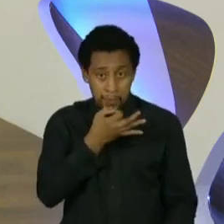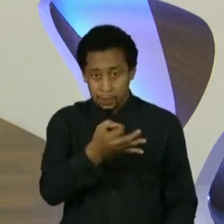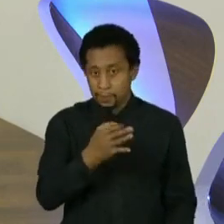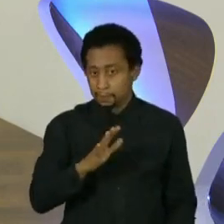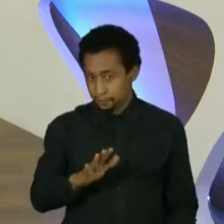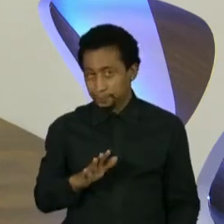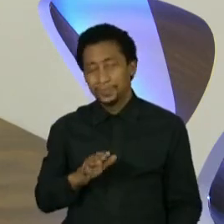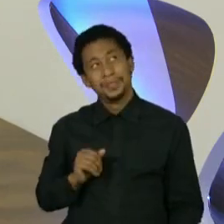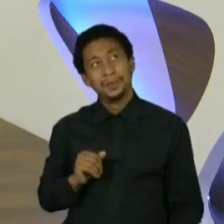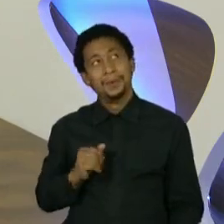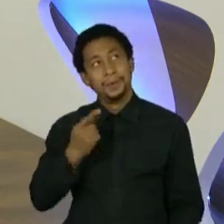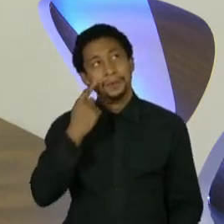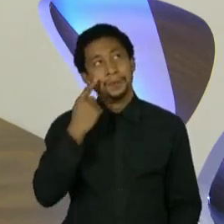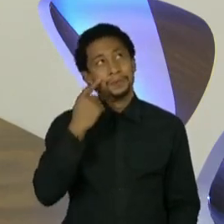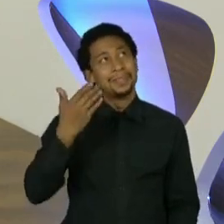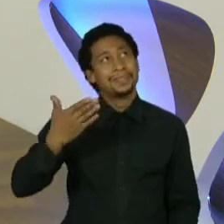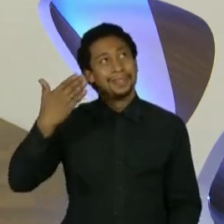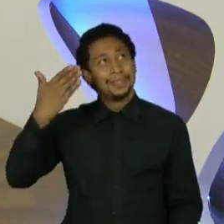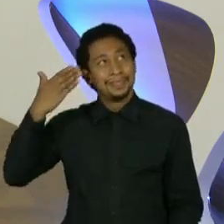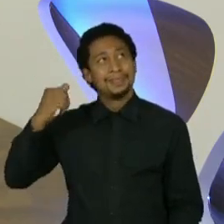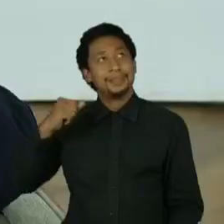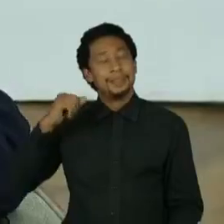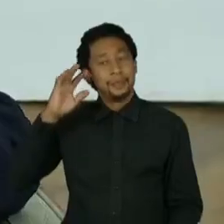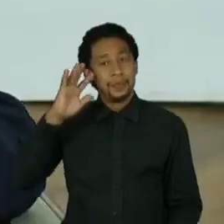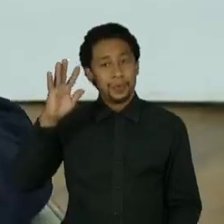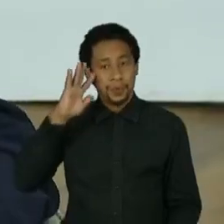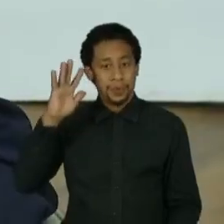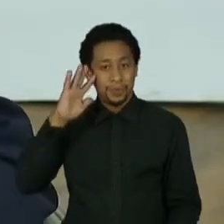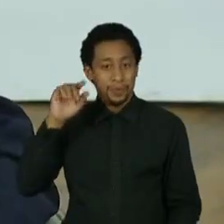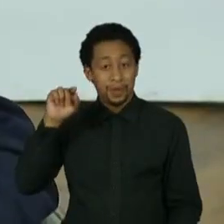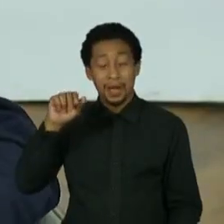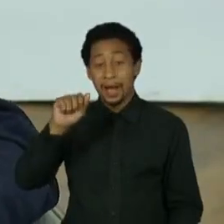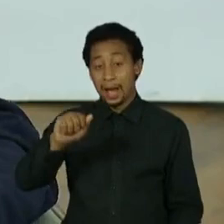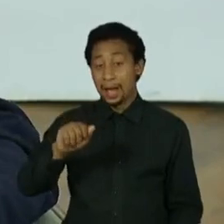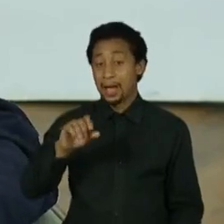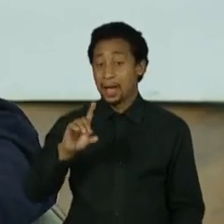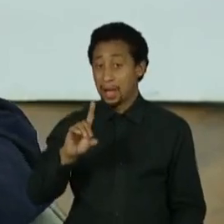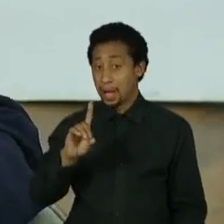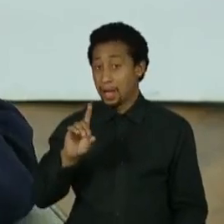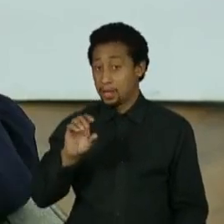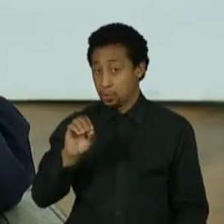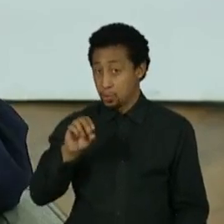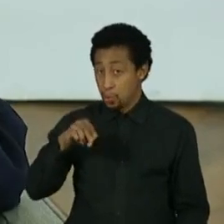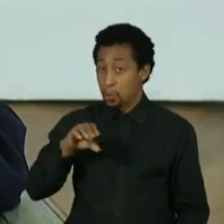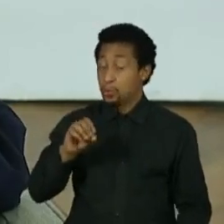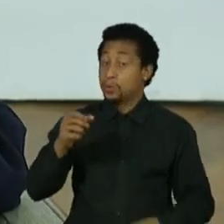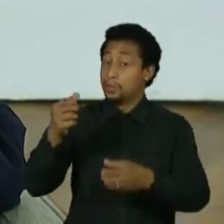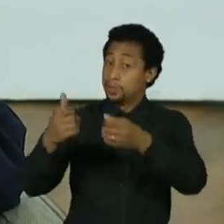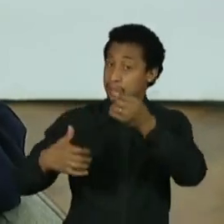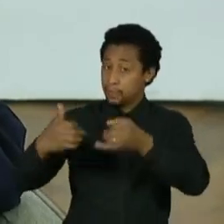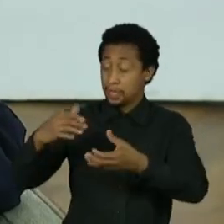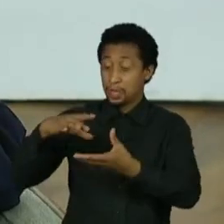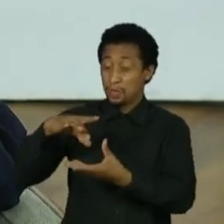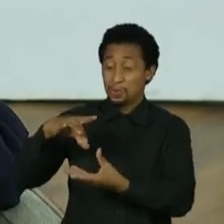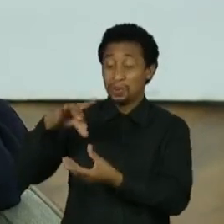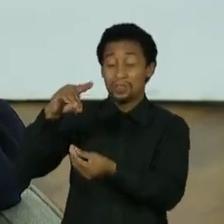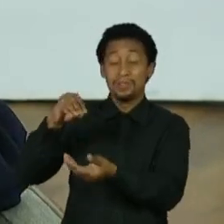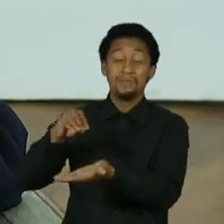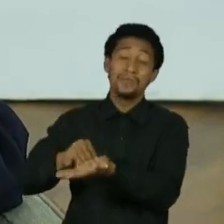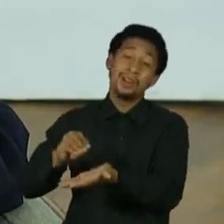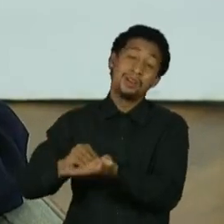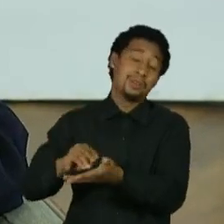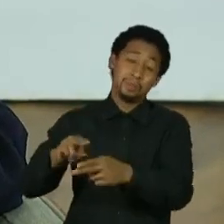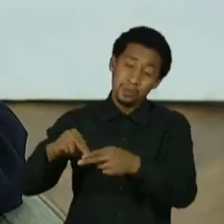que esse novo extrema-direita é a cicatriz da democracia incompleta.